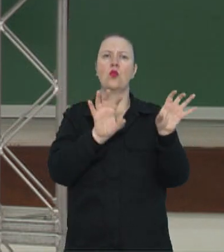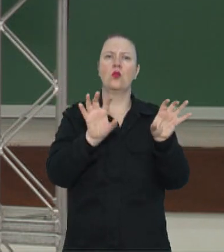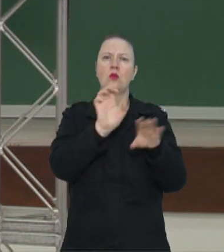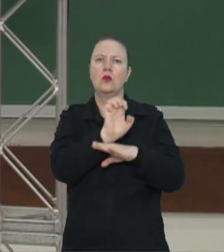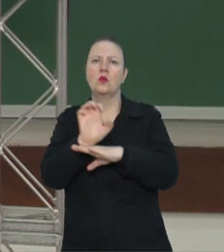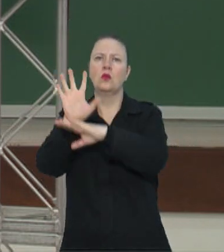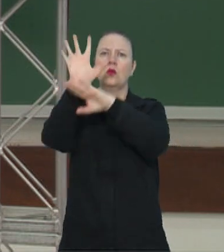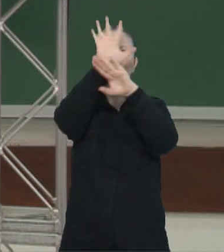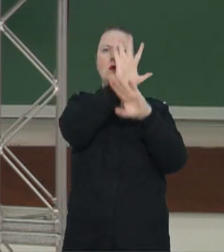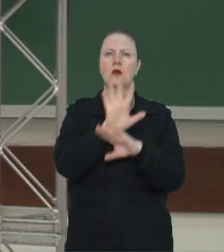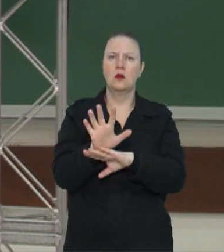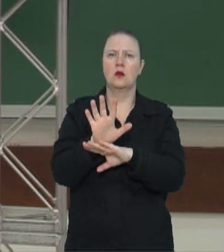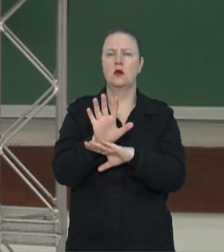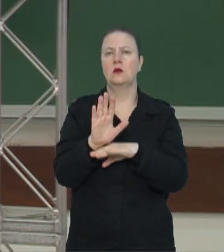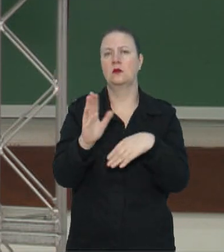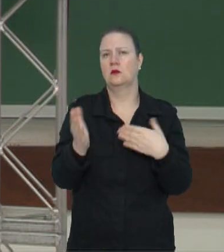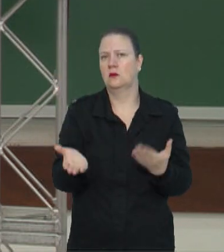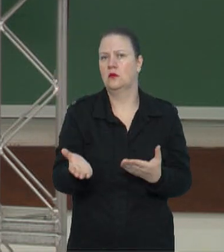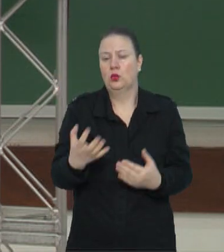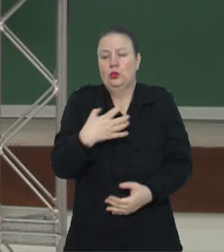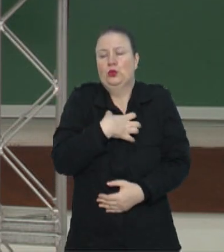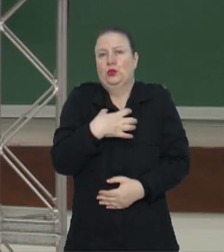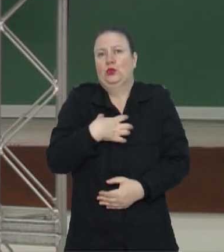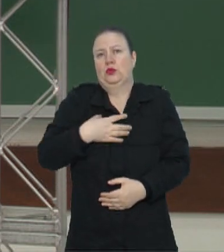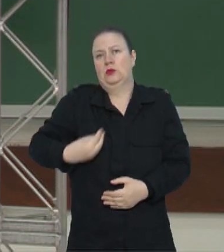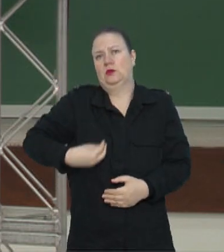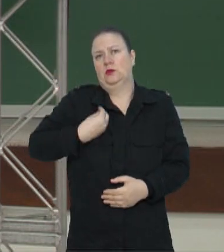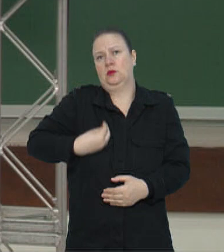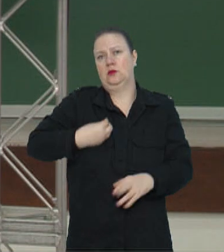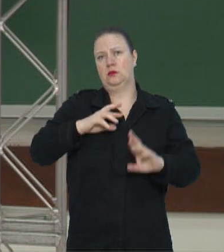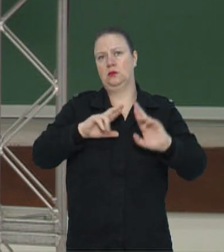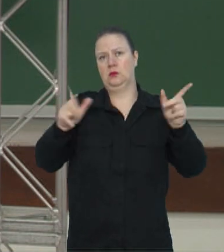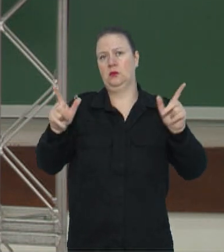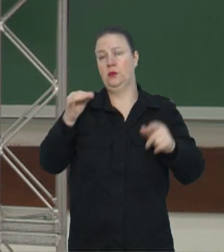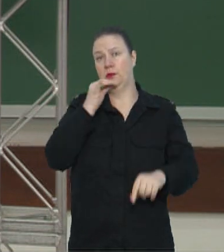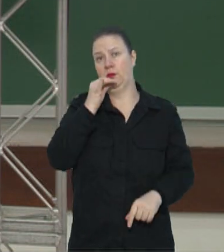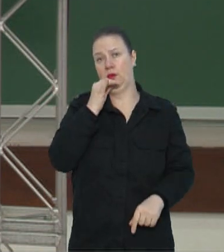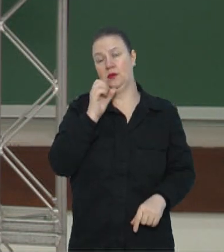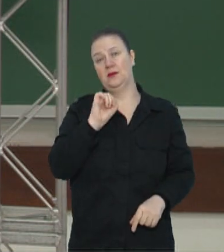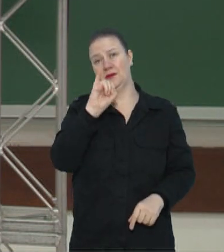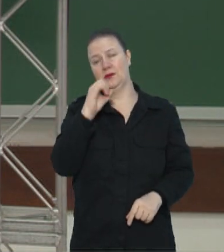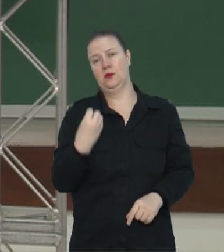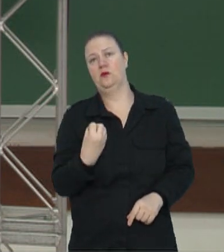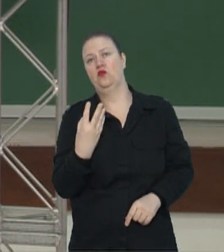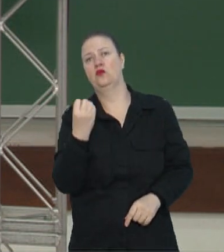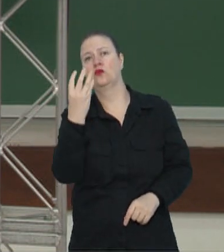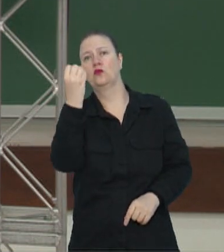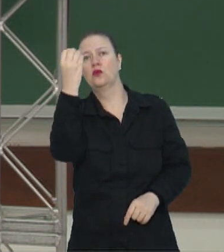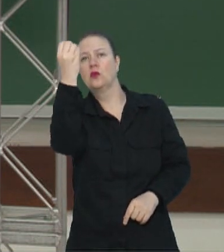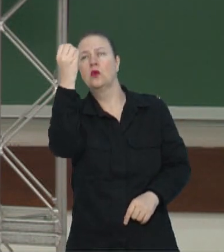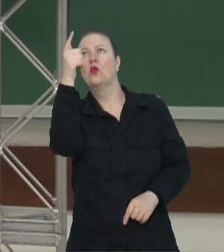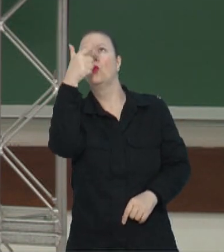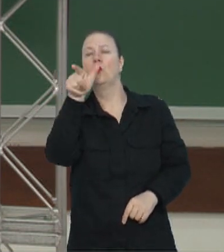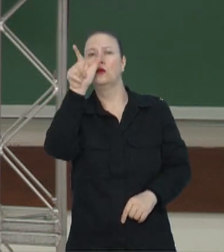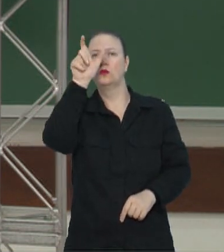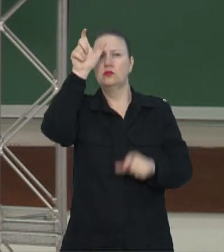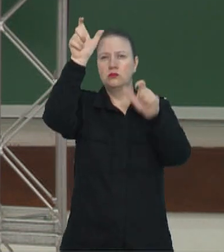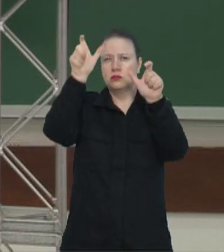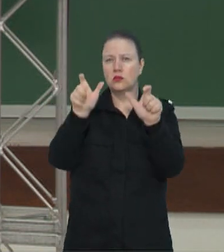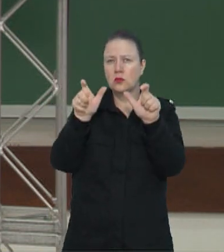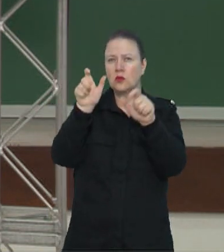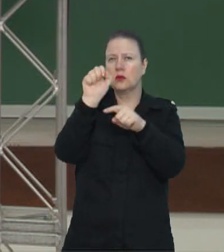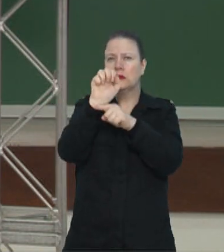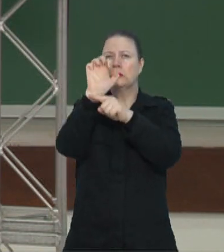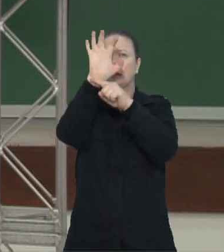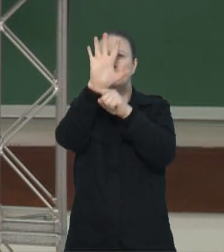E aí a gente usa exemplos práticos. Se a gente viajar daqui para outra região do Brasil, a gente vai ver modos